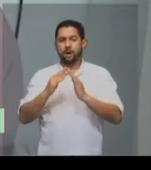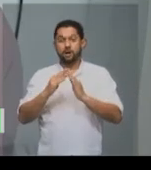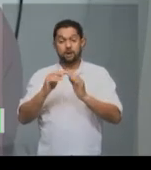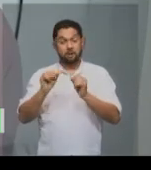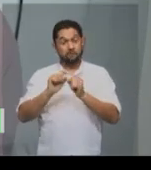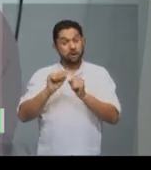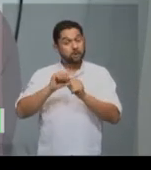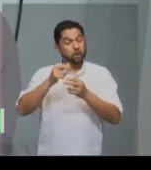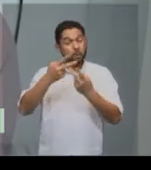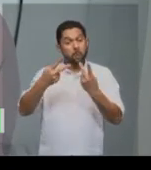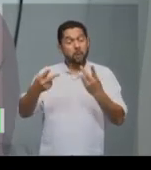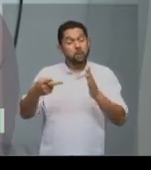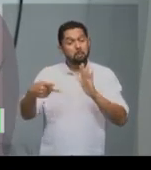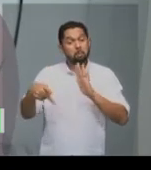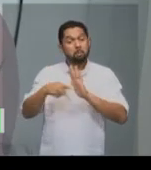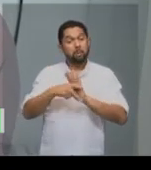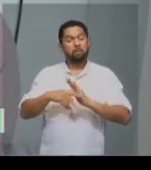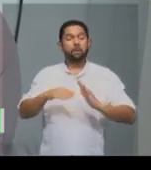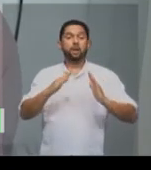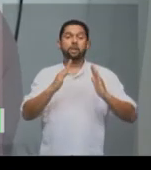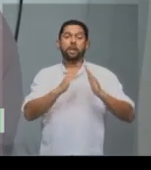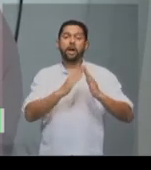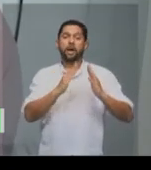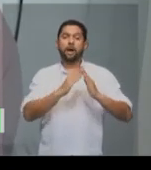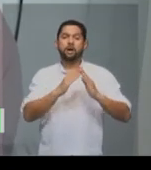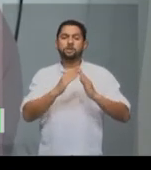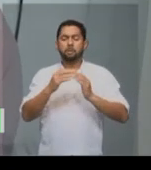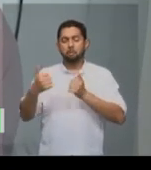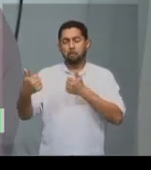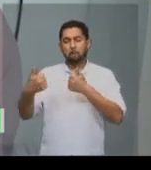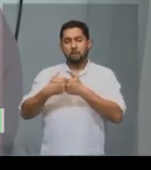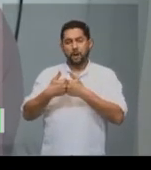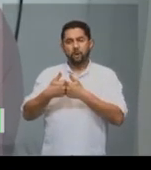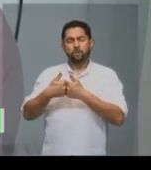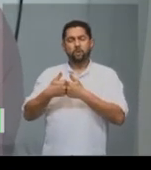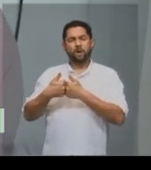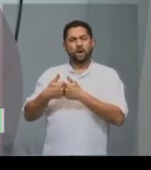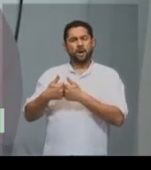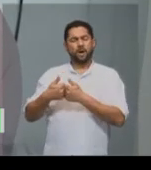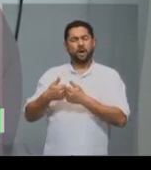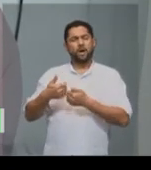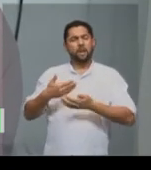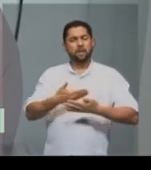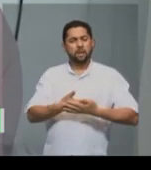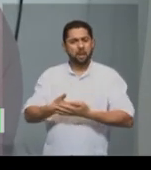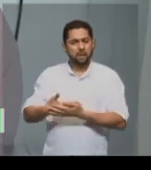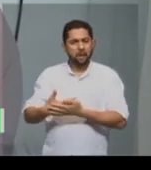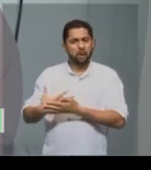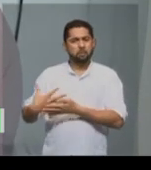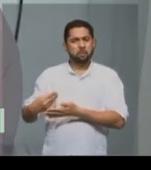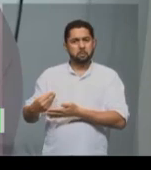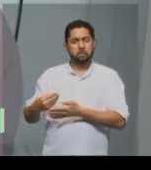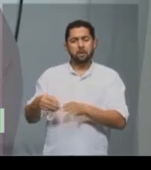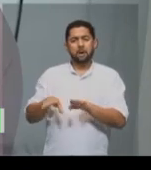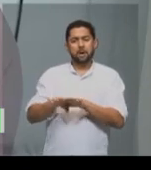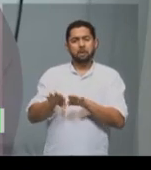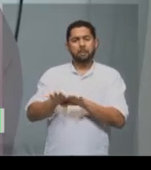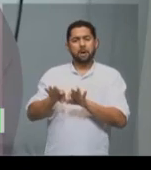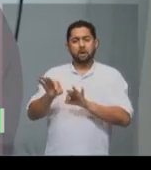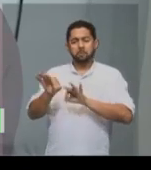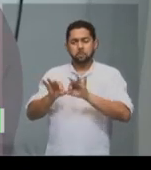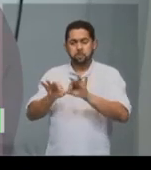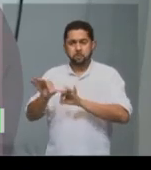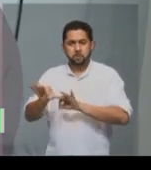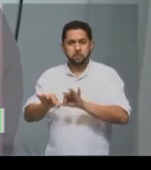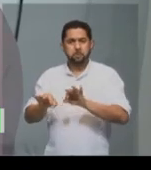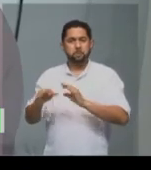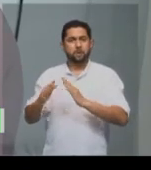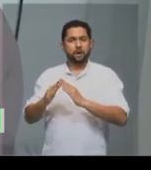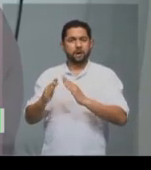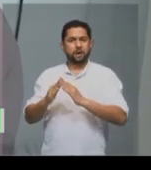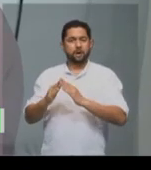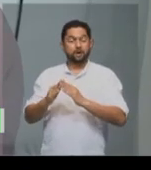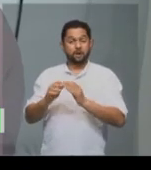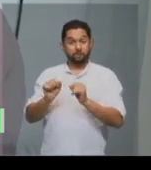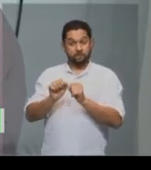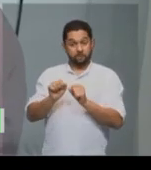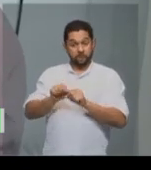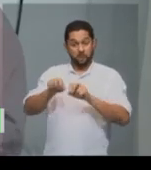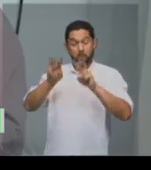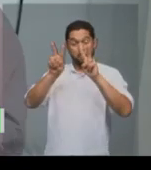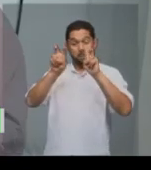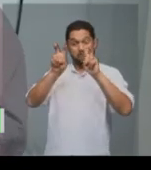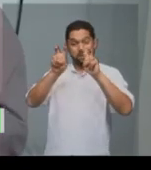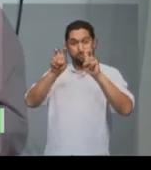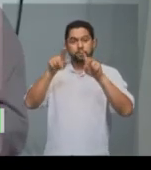dentro da casa dos senhores. Ama de leite, cozinheira, um copeiro. Então, ele vai exercer um tipo de